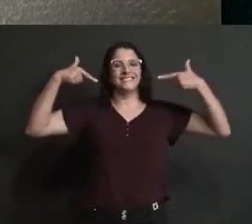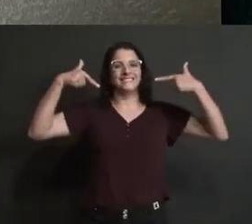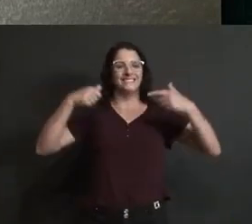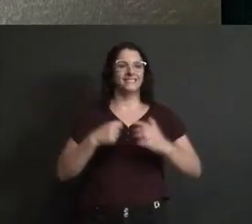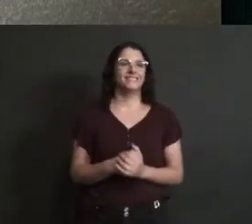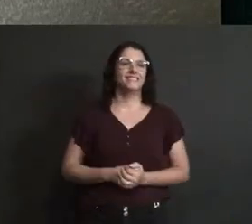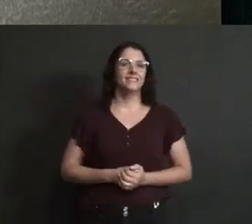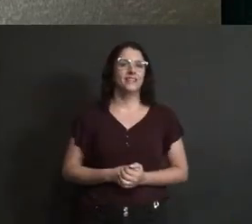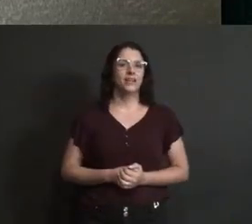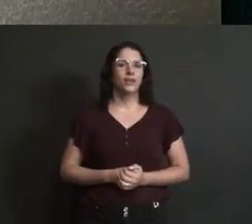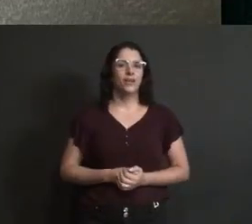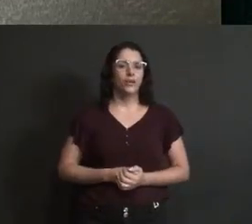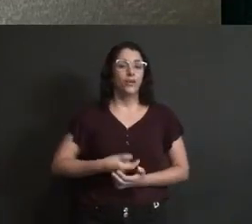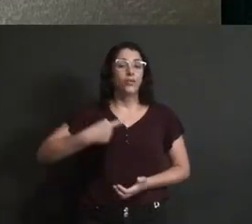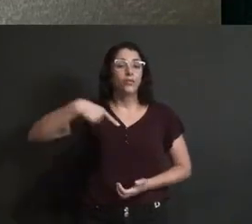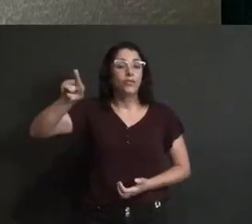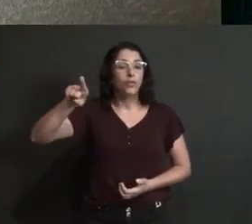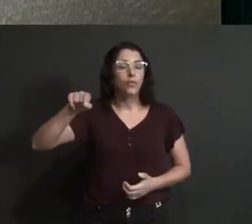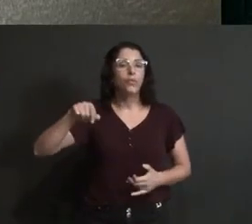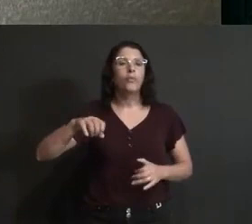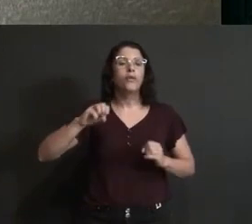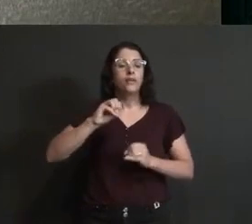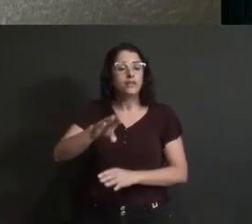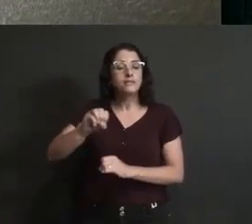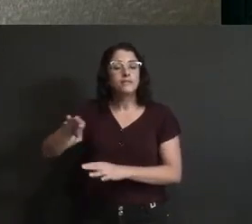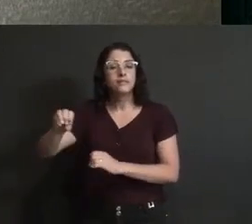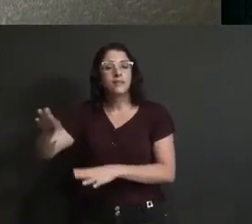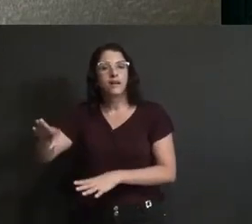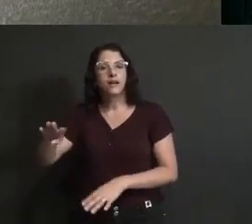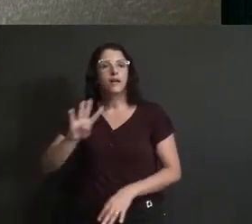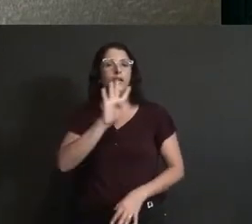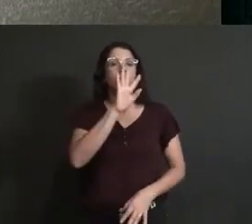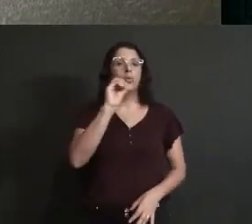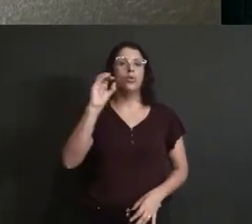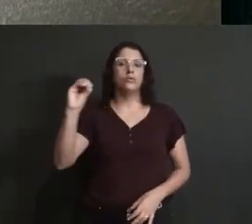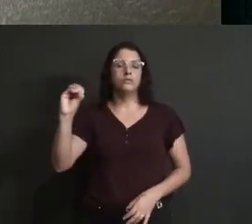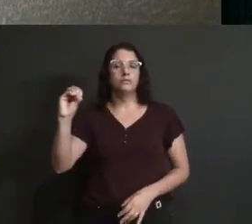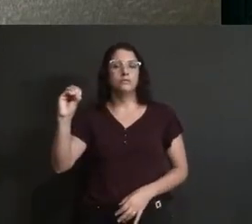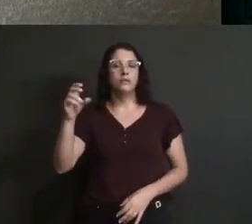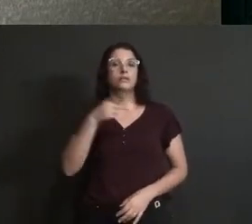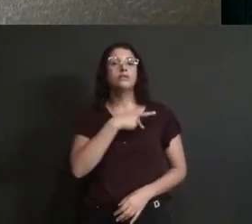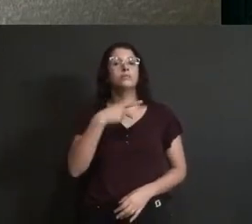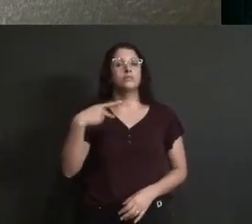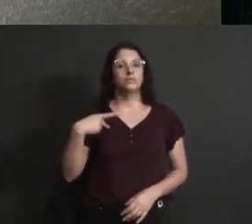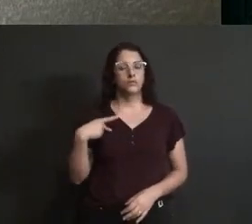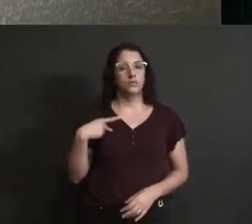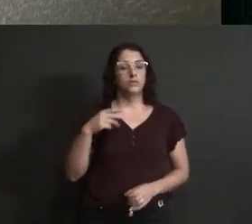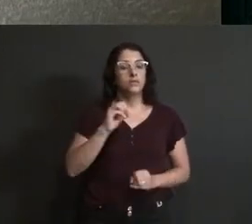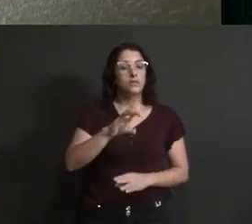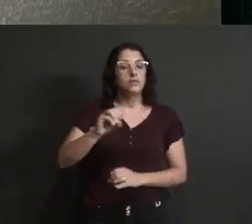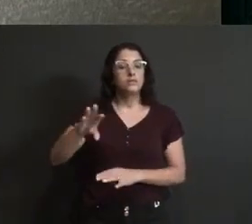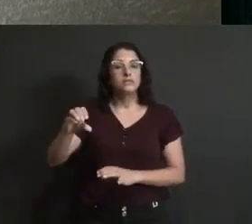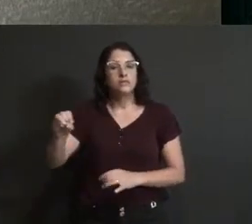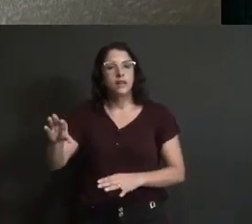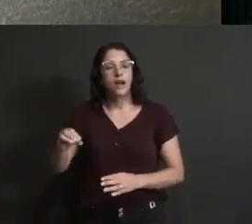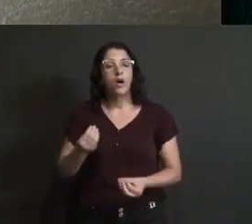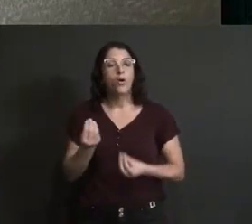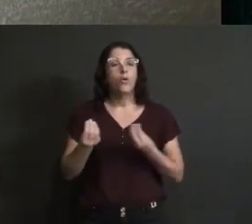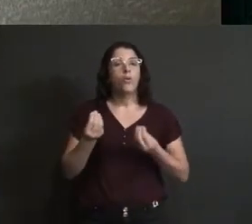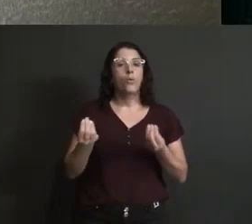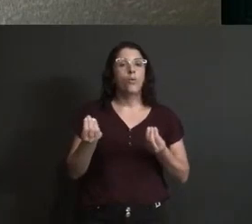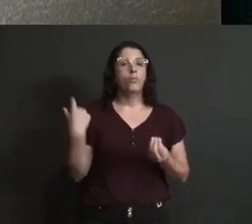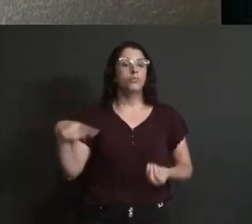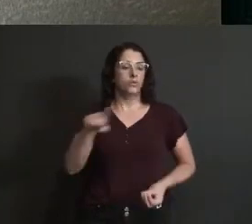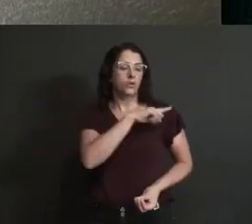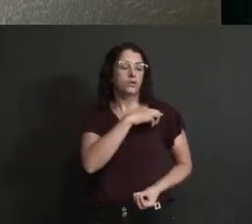Foram ministrar para 400 pastores sobre os 5 ministérios que nós